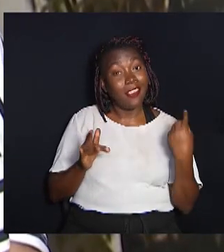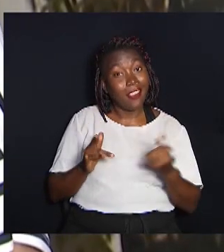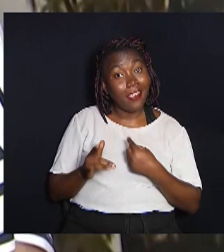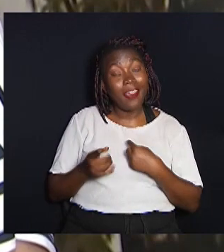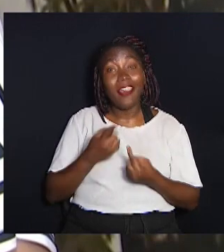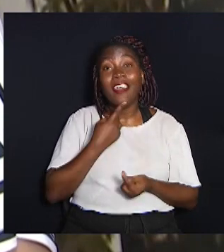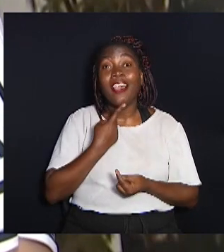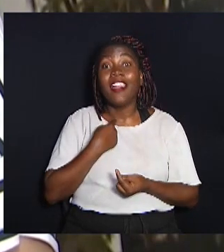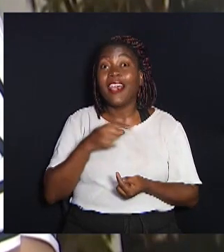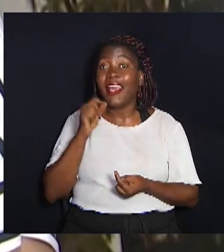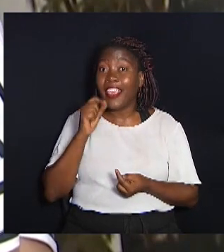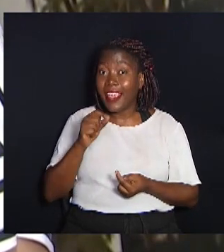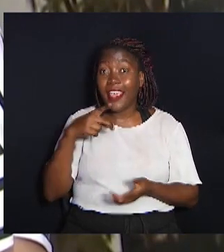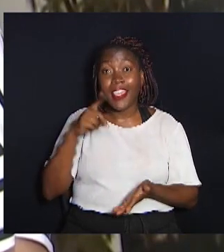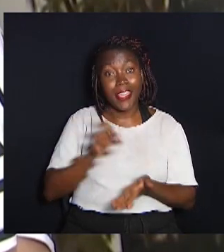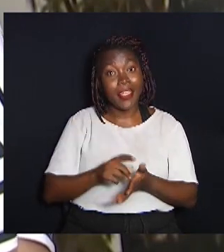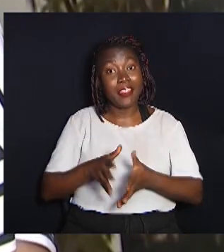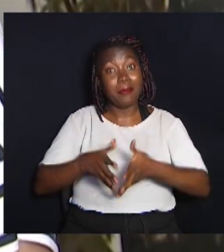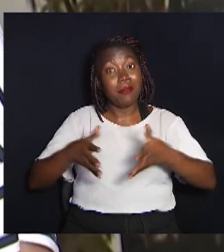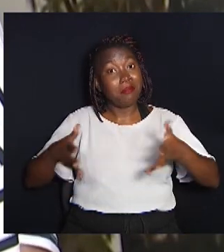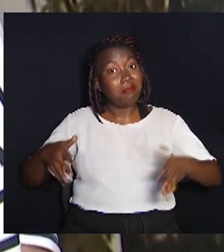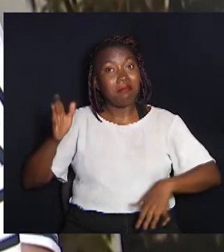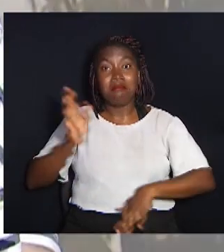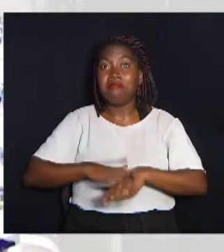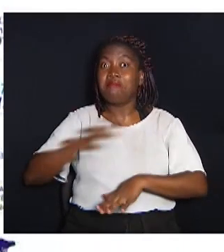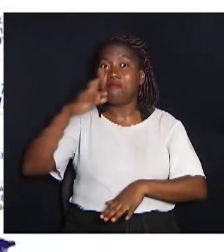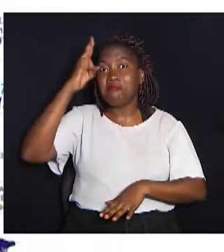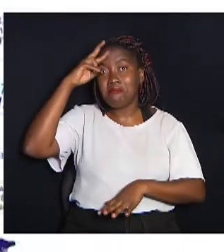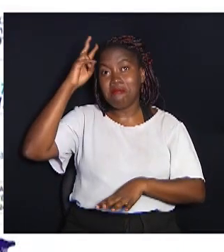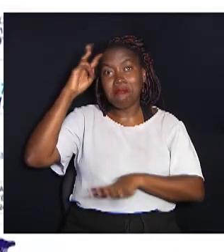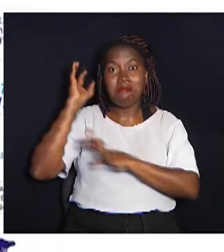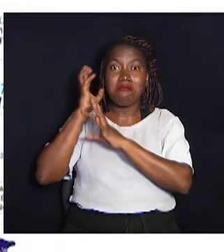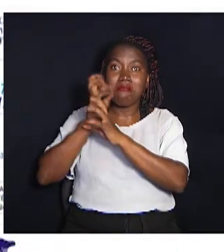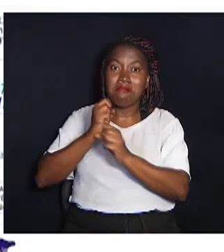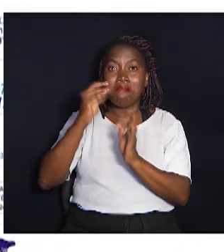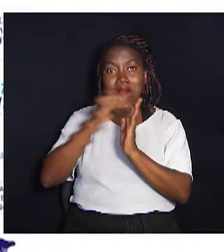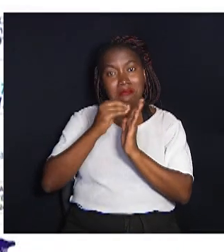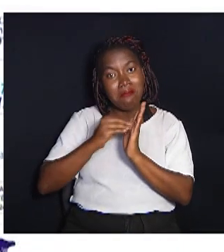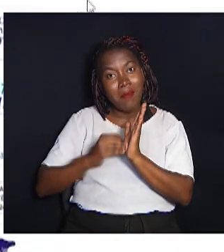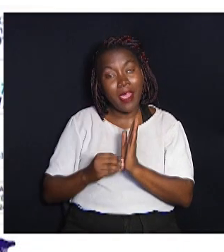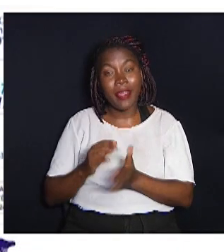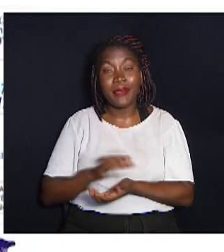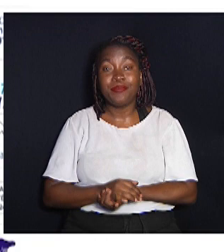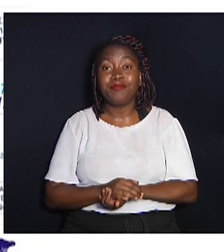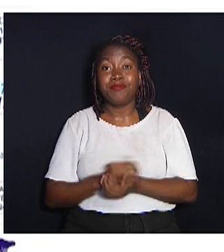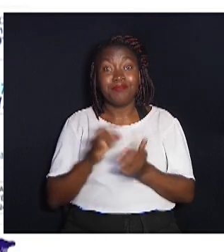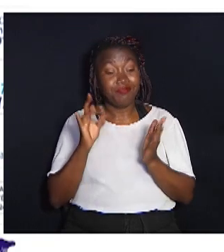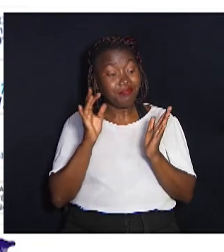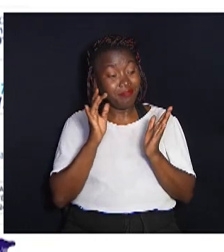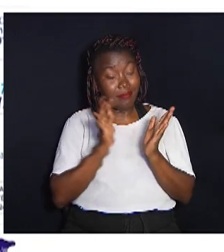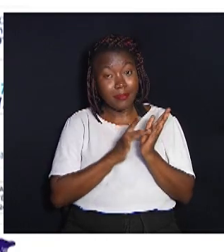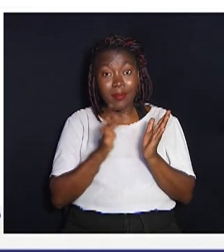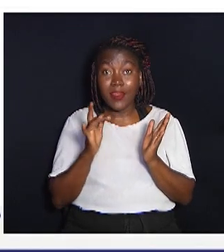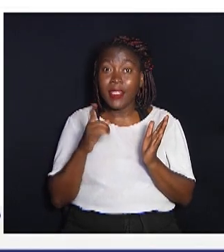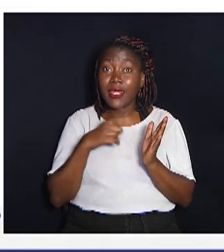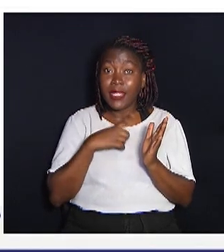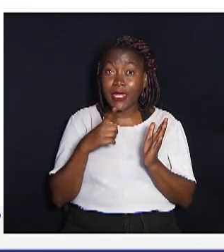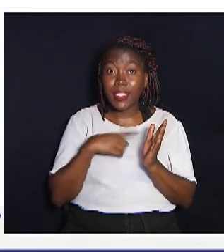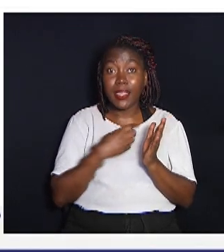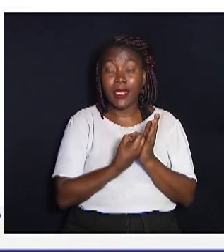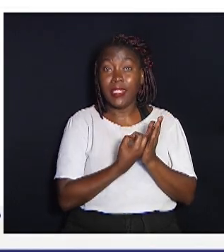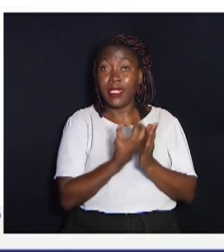que realmente cresça, que tenha cada vez mais biografias disponíveis. Em cada link tem a biografia, tem a